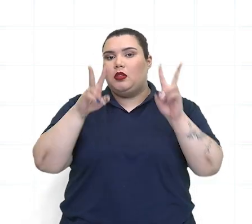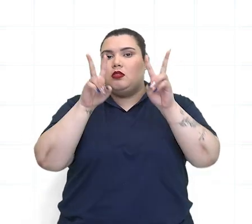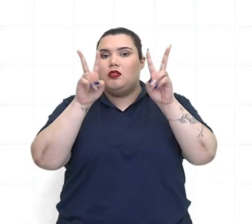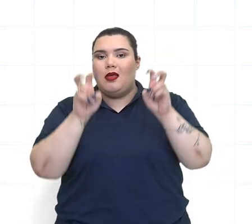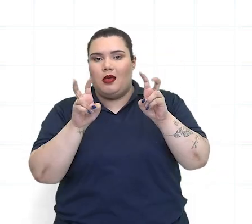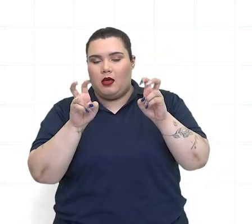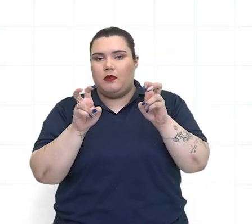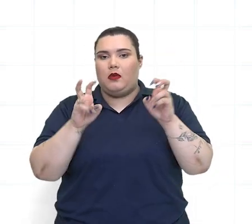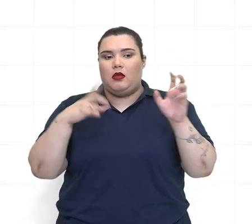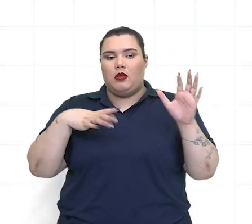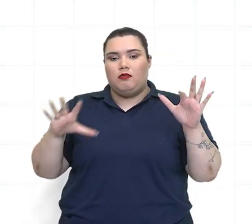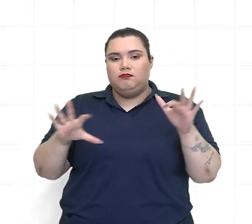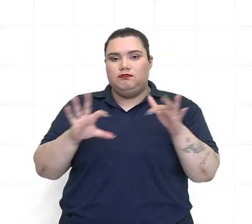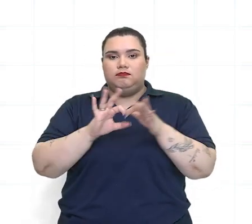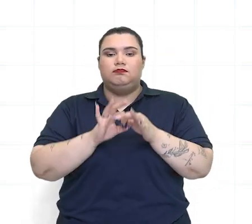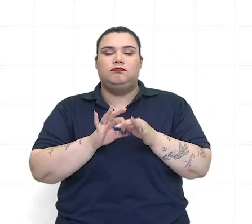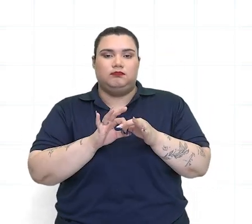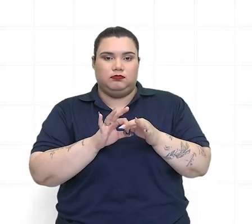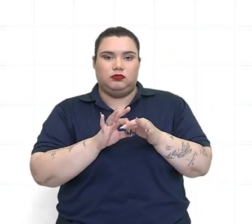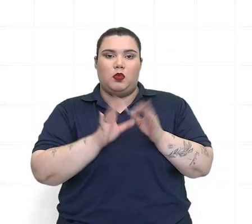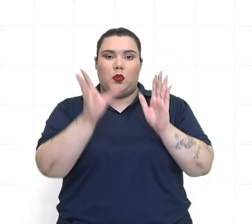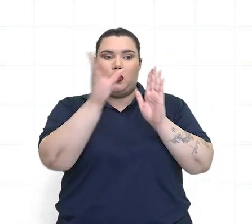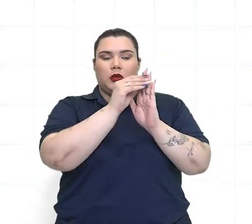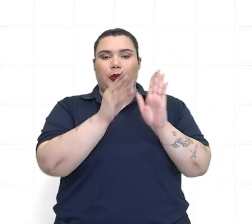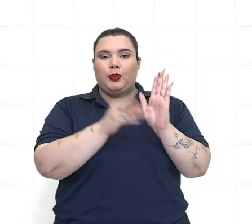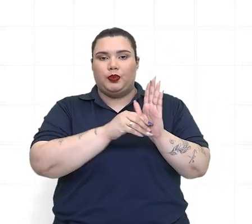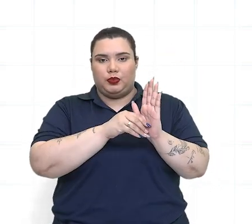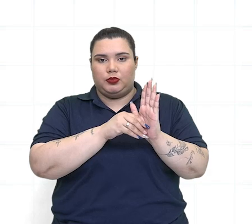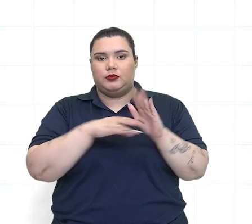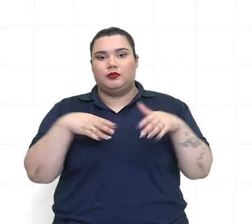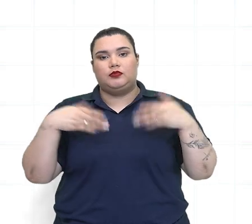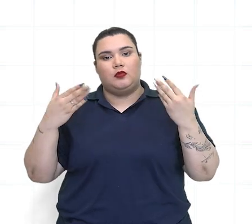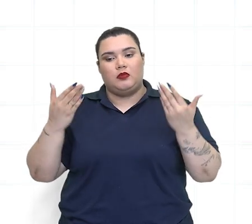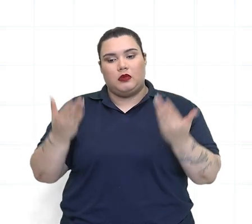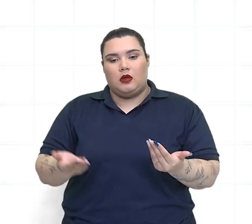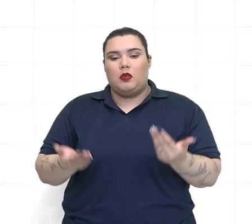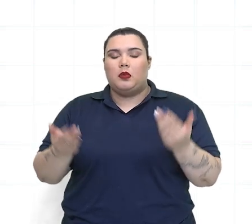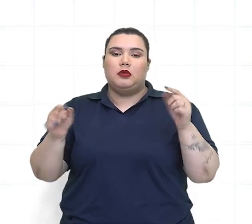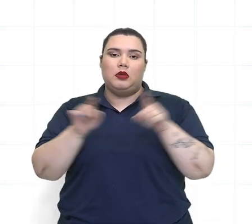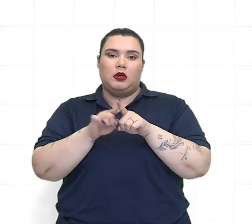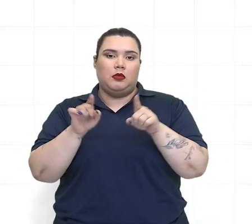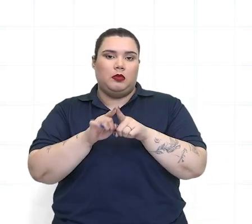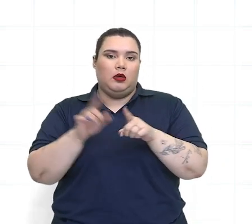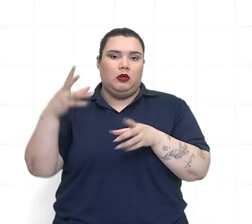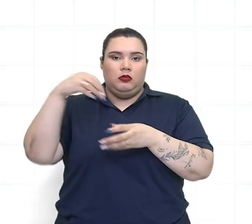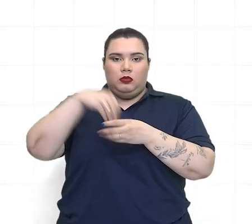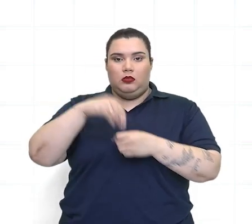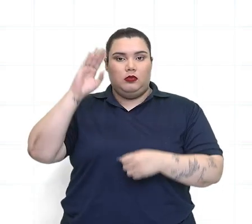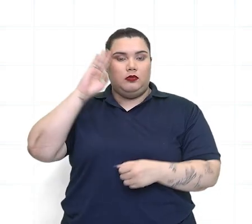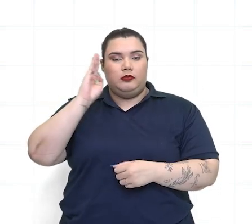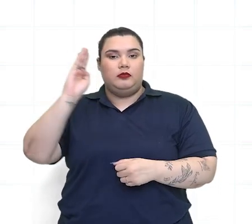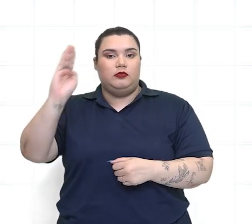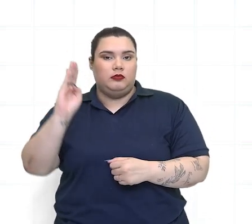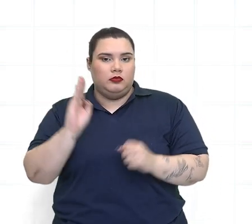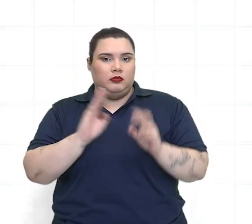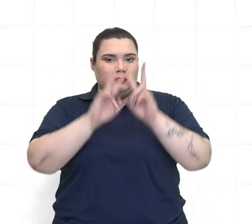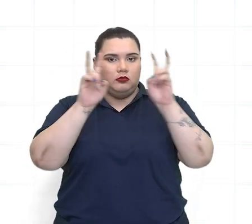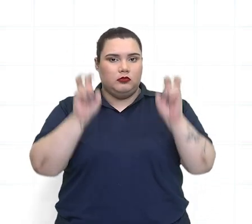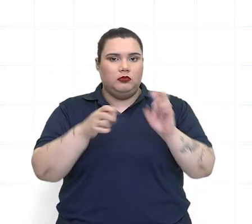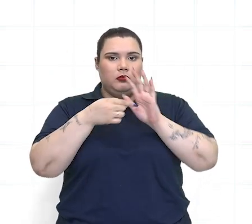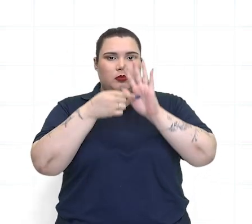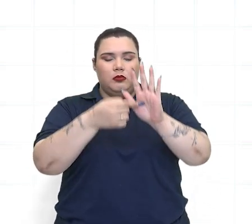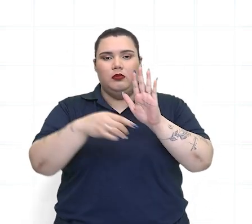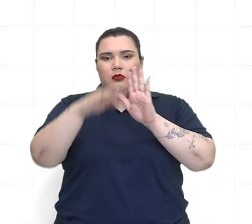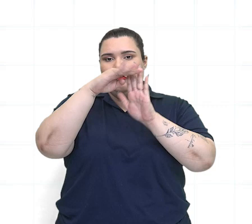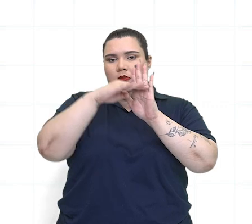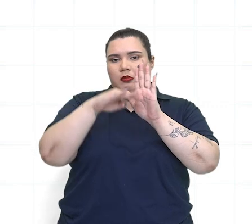dentro do assunto violência. Talvez até dentro dessas temáticas aí abordadas,